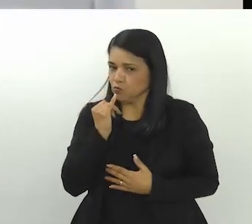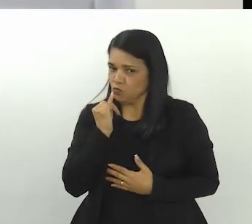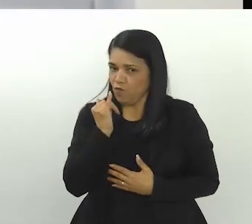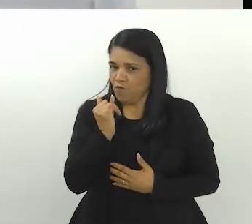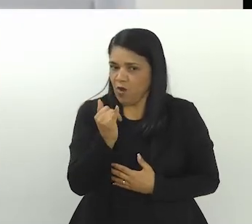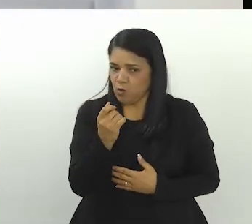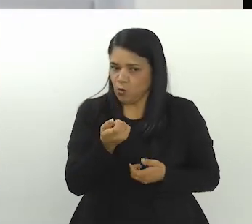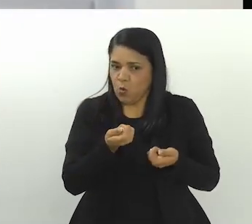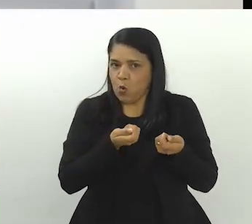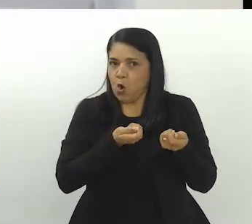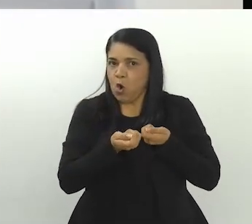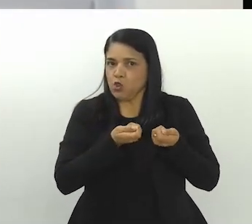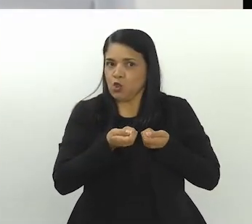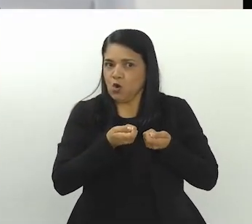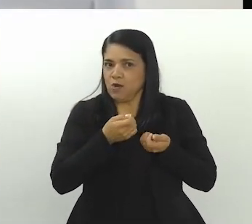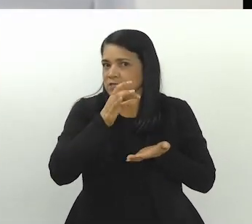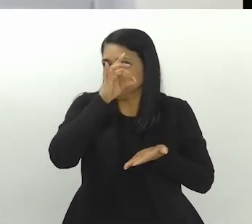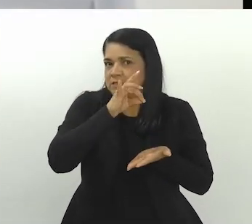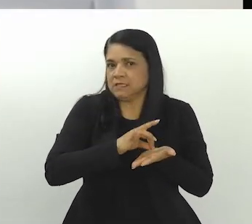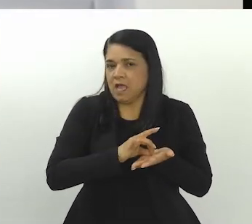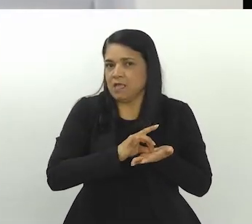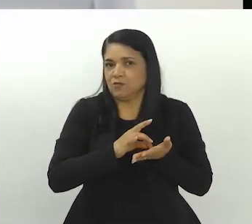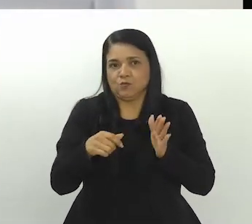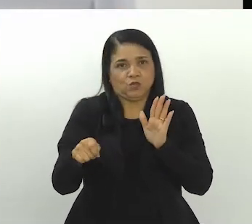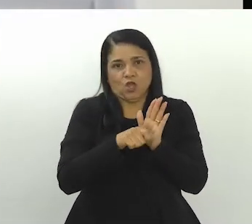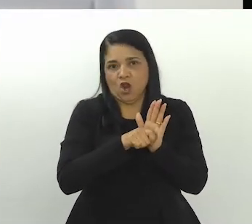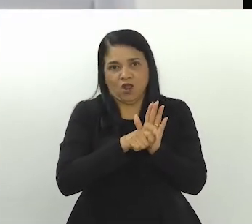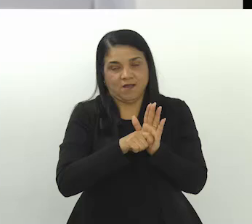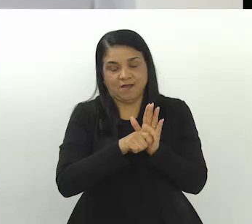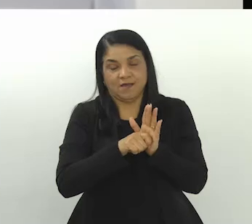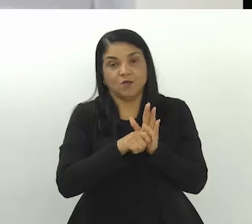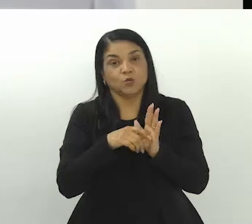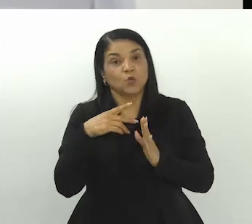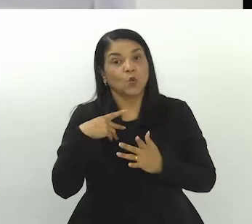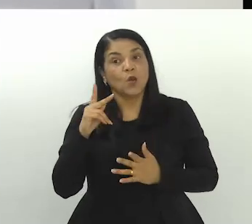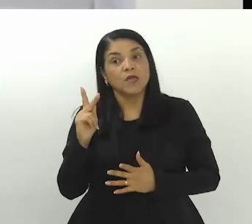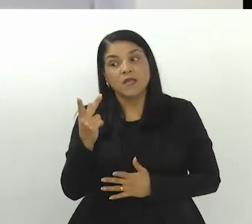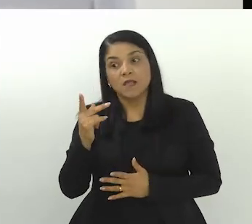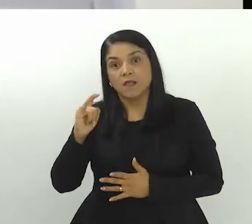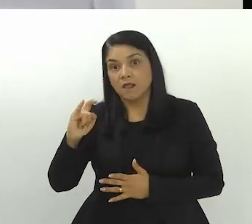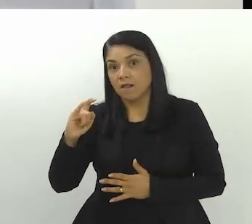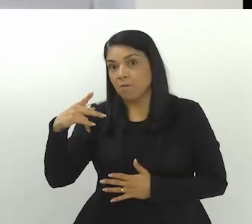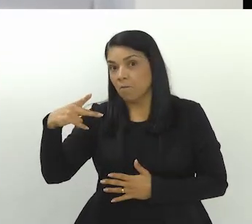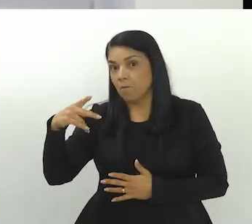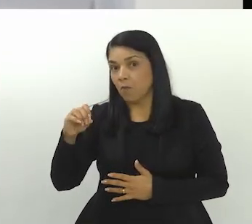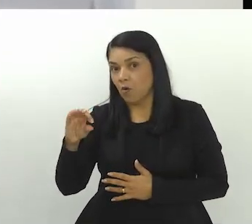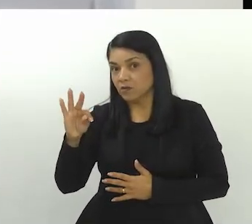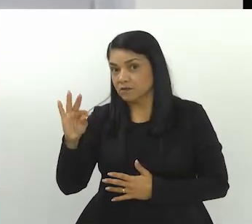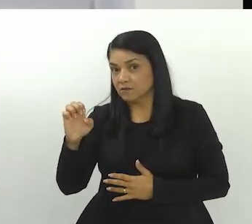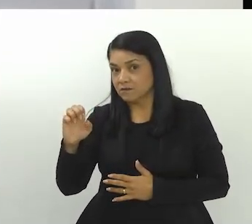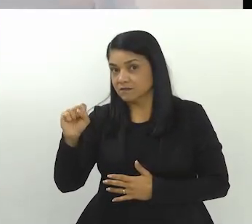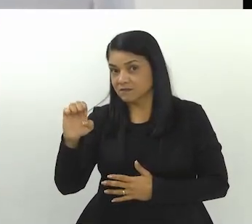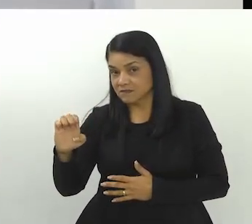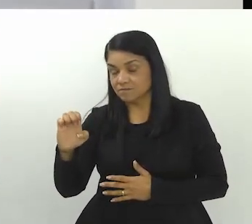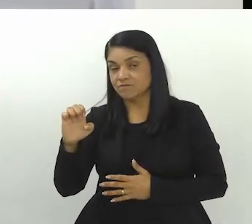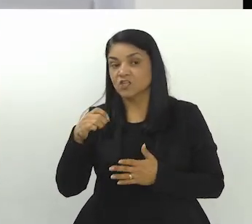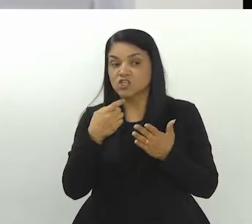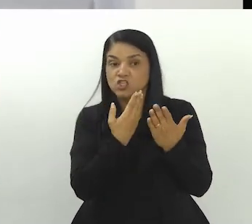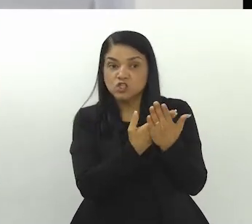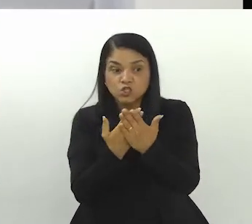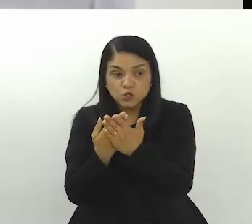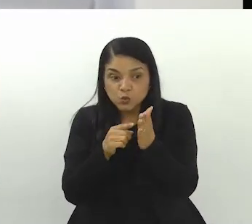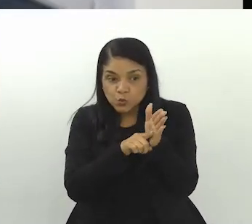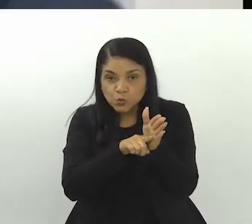Hum. legitimando o controle territorial por parte do crime organizado. Estou só levantando hipóteses a partir de